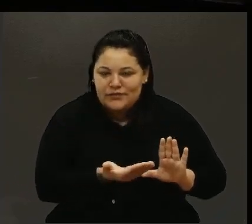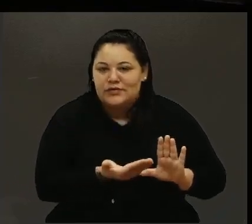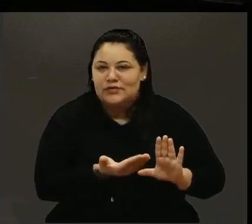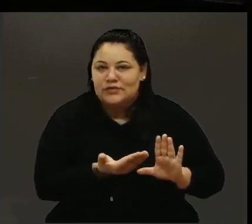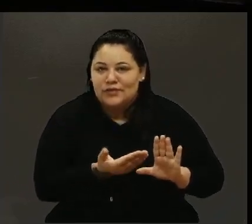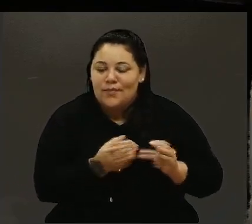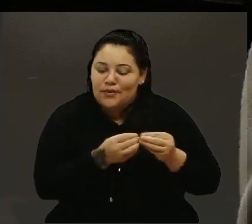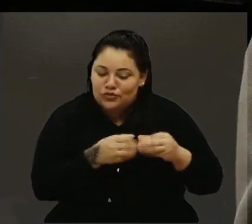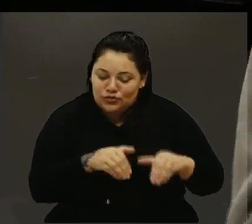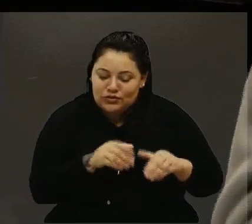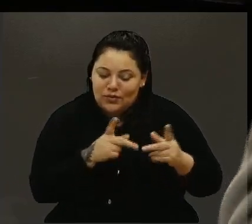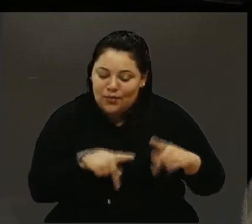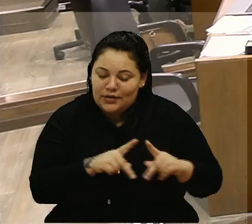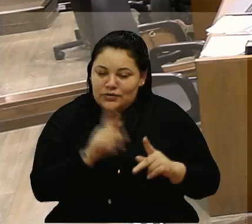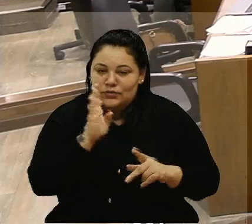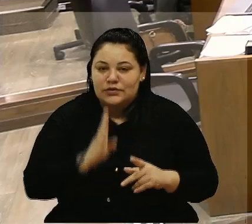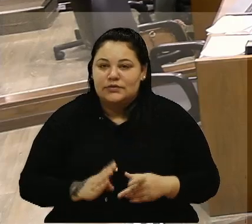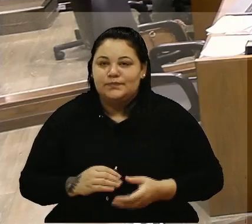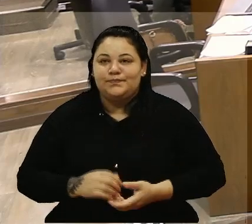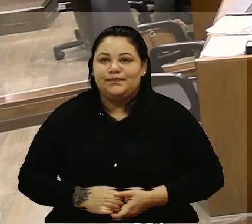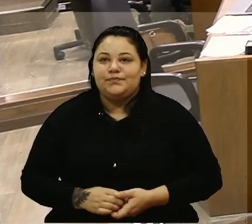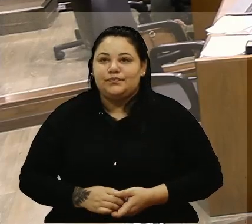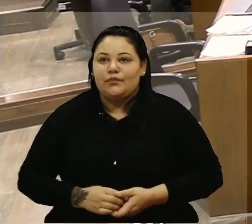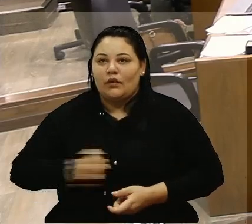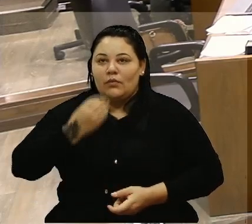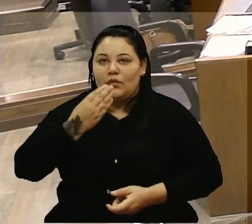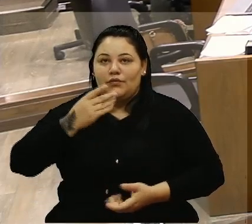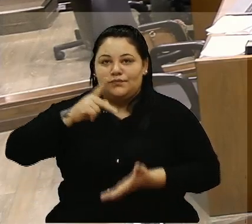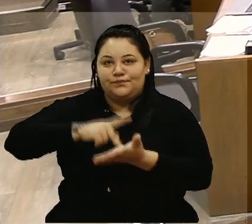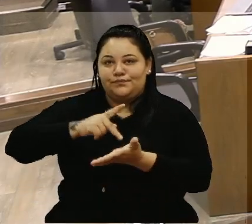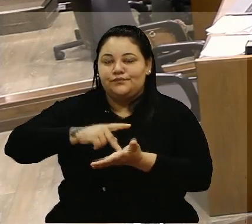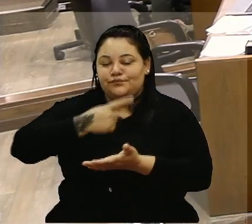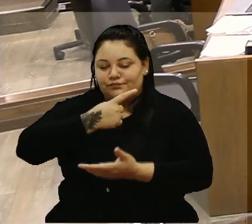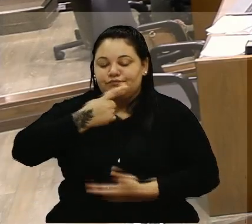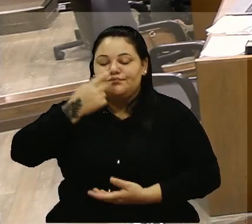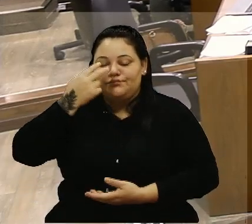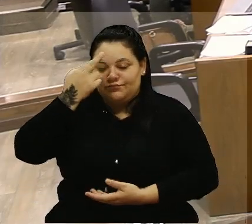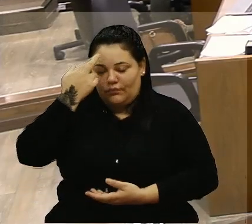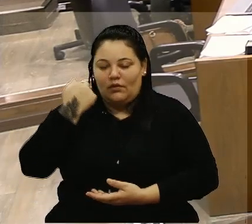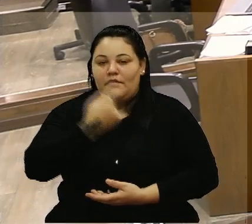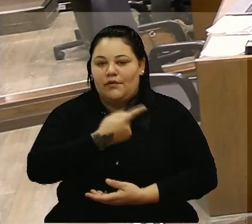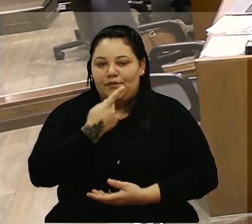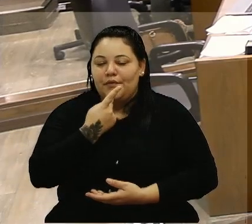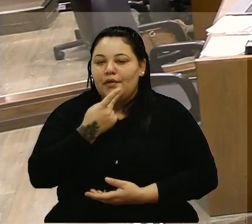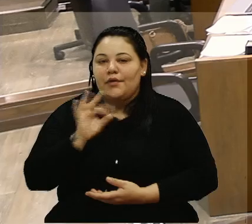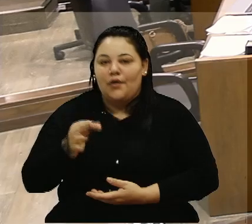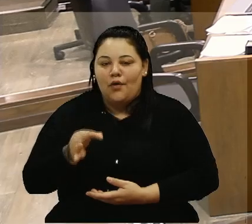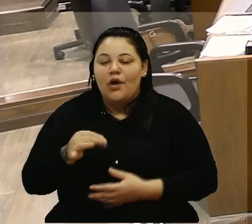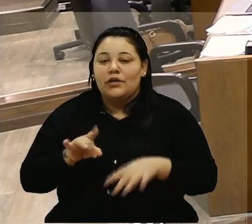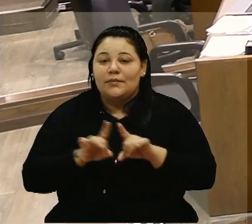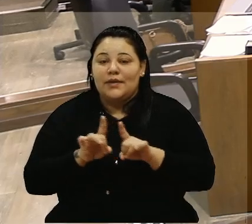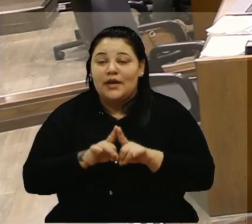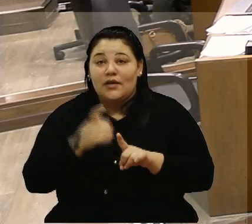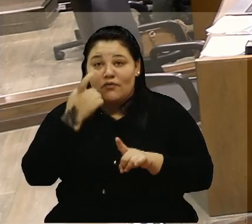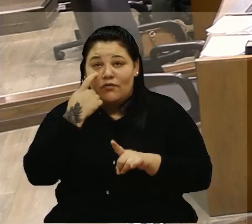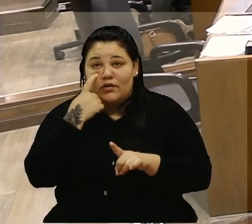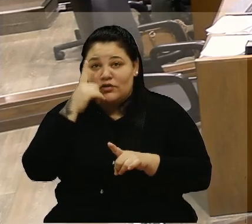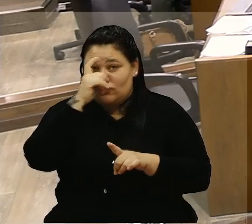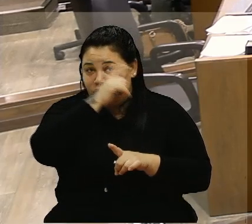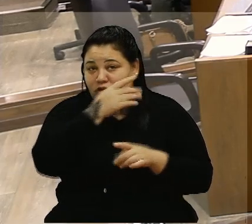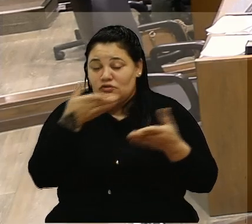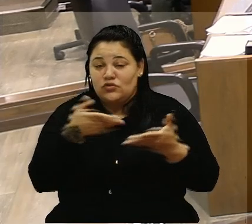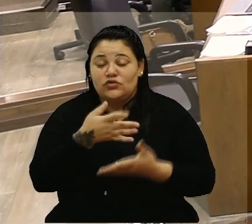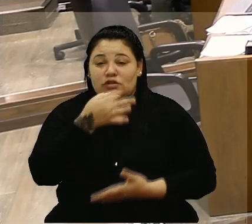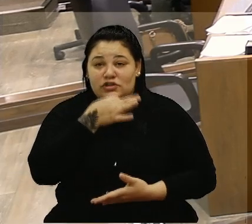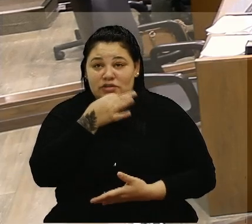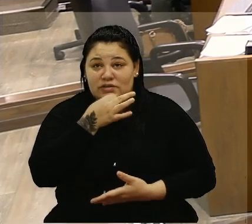brasileira. Vereador Rafael, por gentileza. Bom, vereador Cláudio, concordo com a sua manifestação. Em virtude disso, vendo a dificuldade, Caxias do Sul hoje que